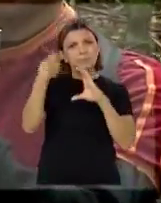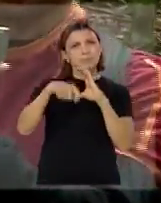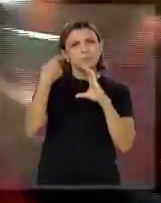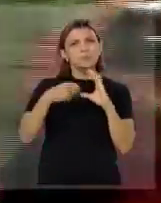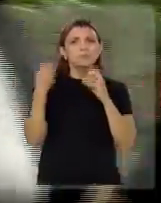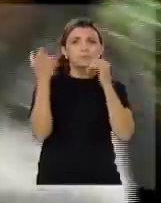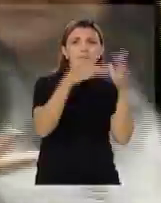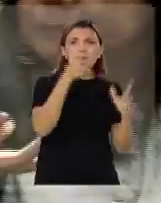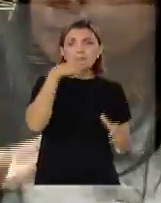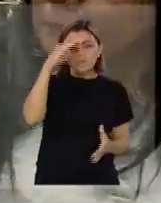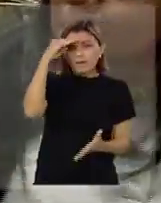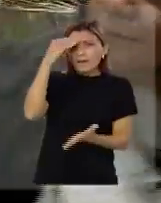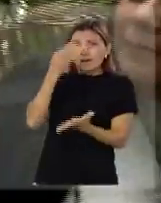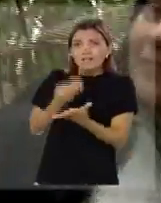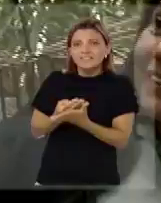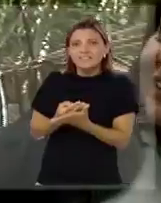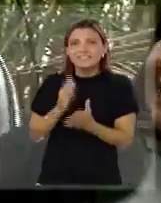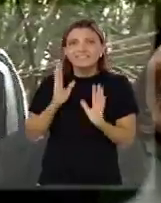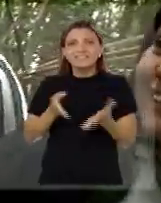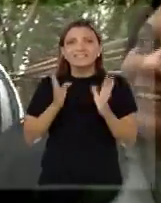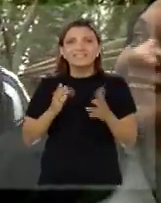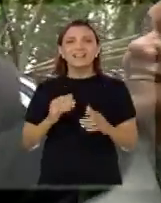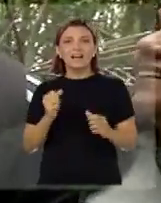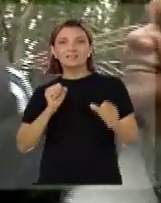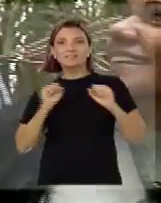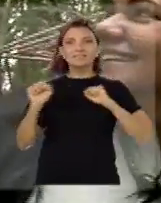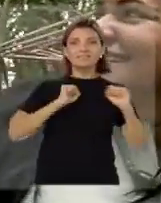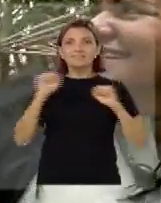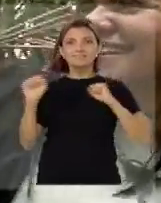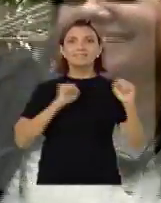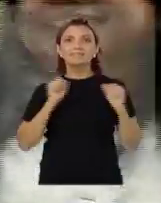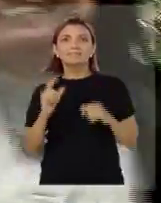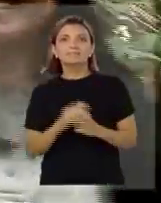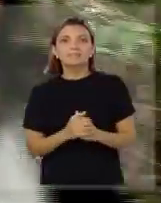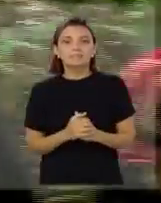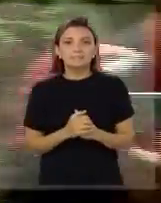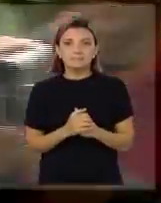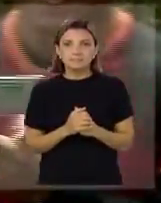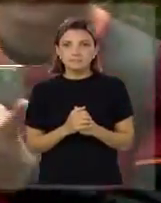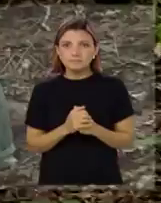legal. Gente, se eu contar pra minha mãe, ela nem vai acreditar. É, já tô me sentindo o próprio Tarzan.